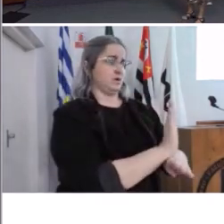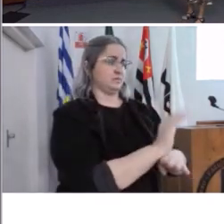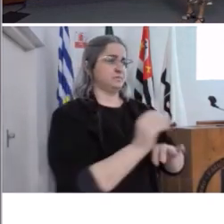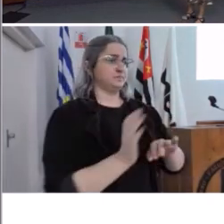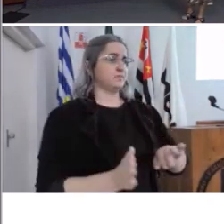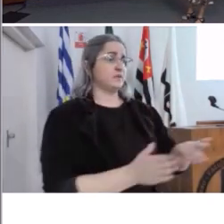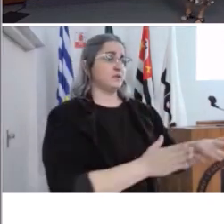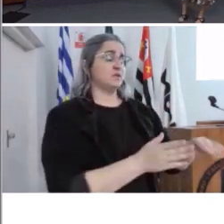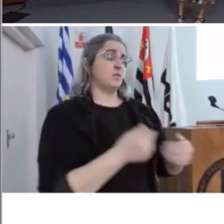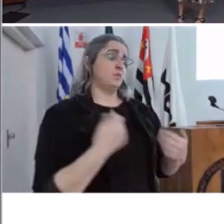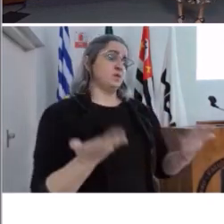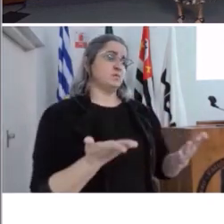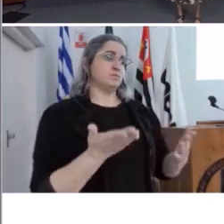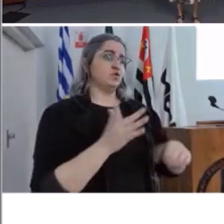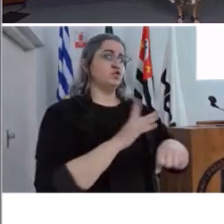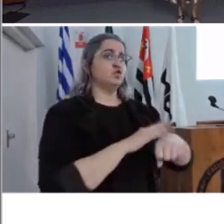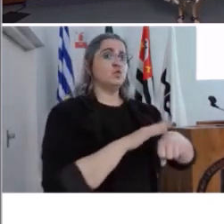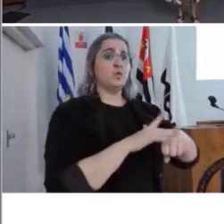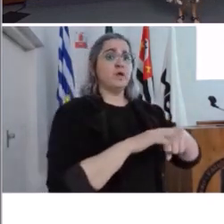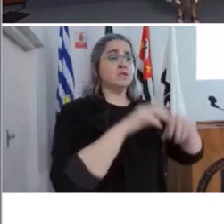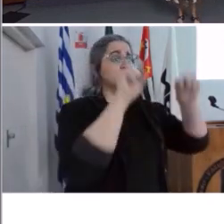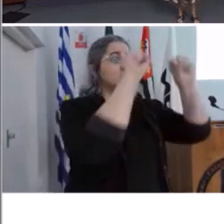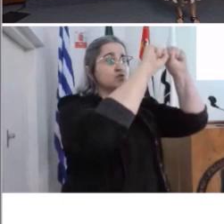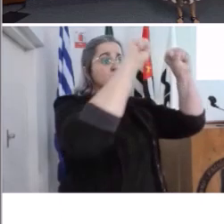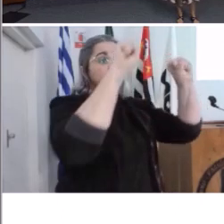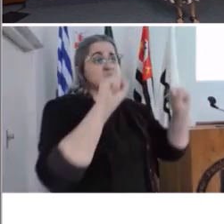Doenças sistêmicas.